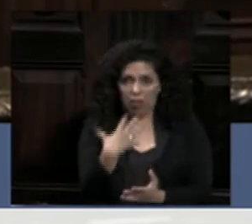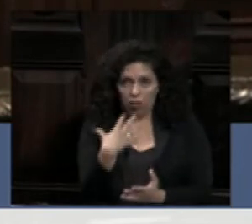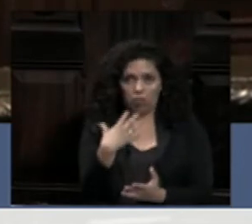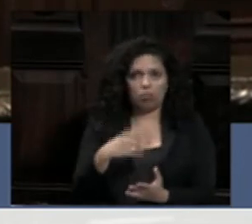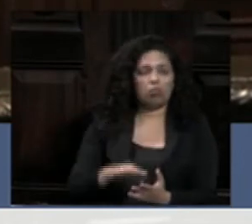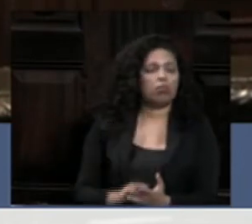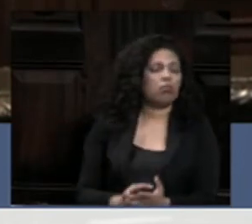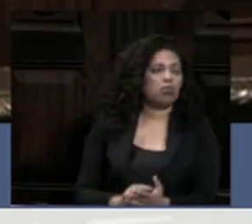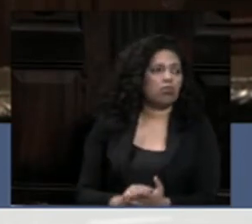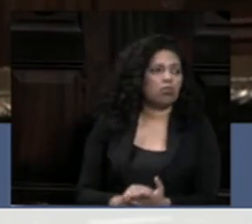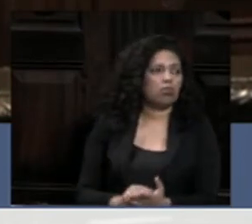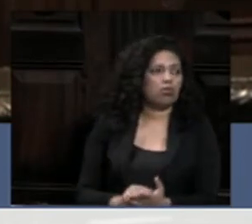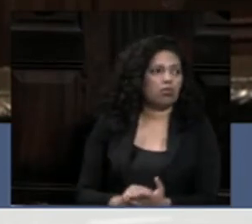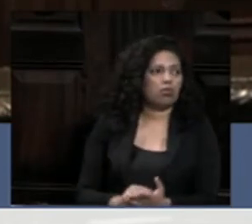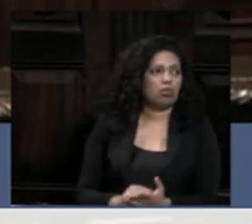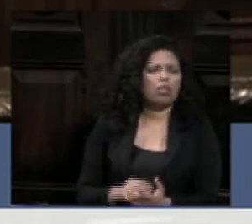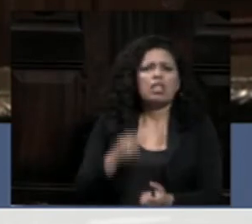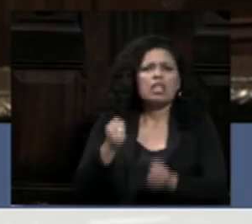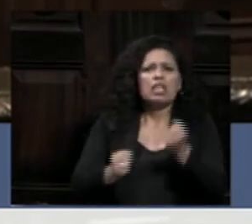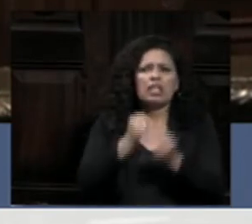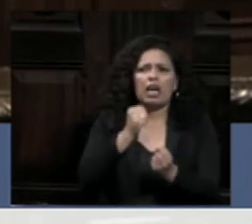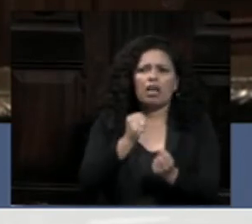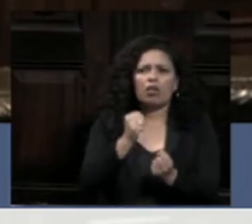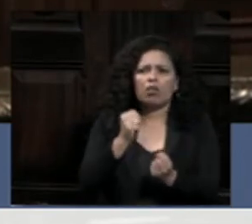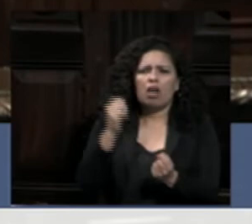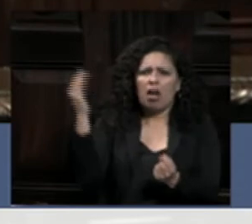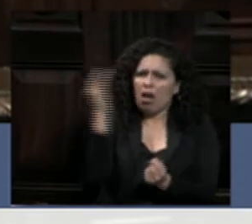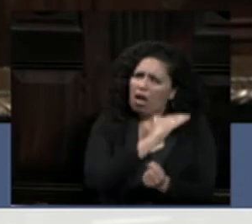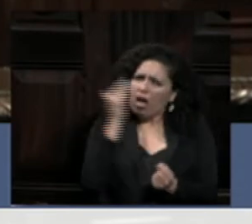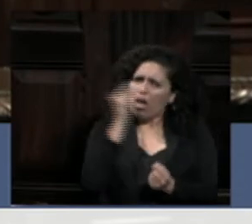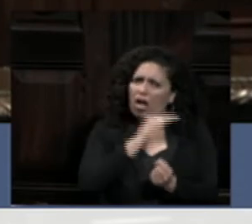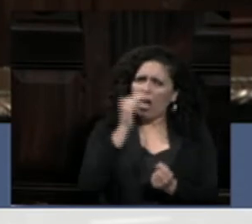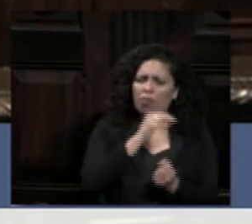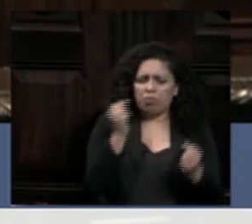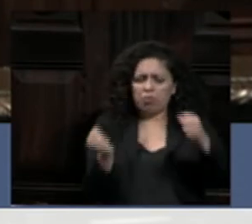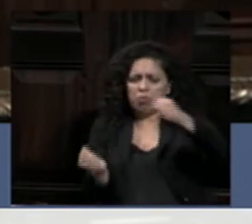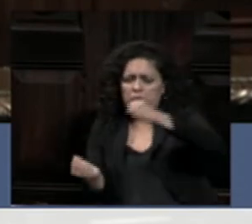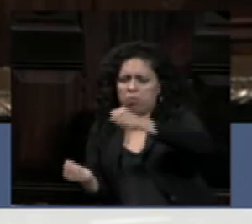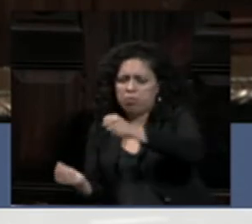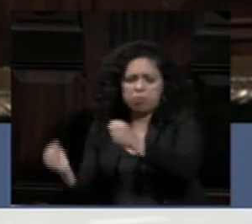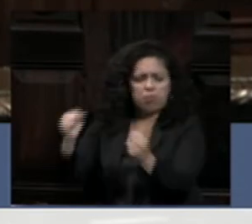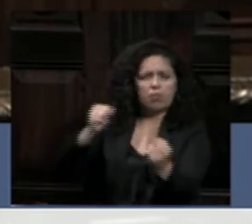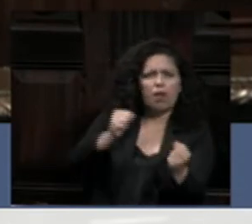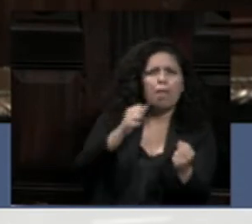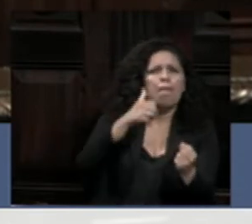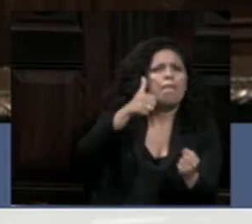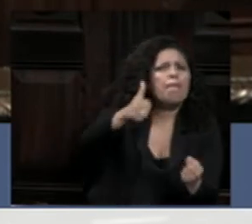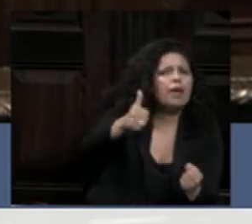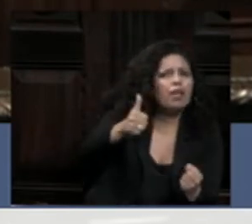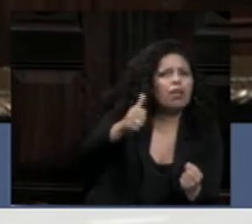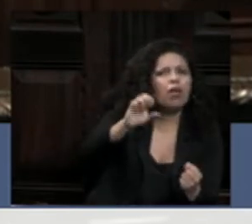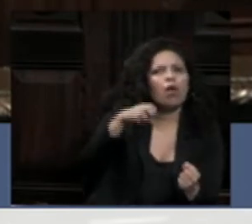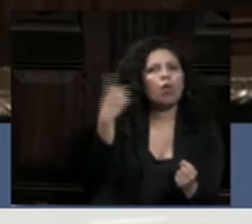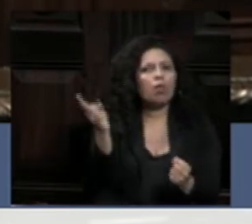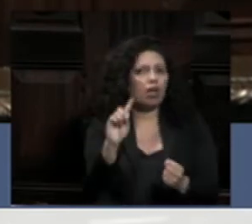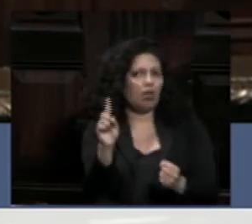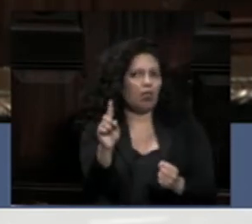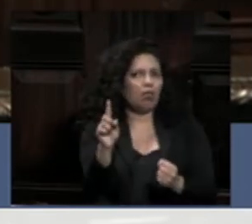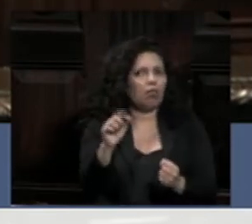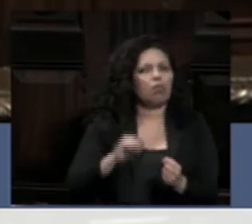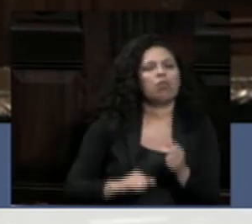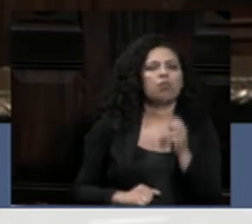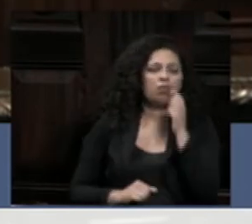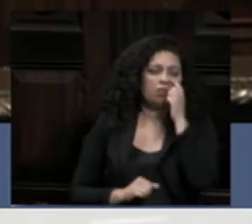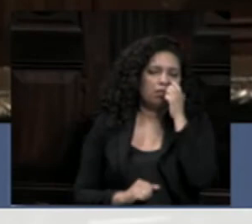Verifica a potência do carro, fazendo girar contra um obstáculo.